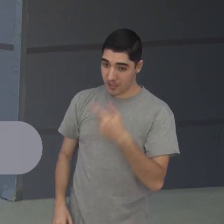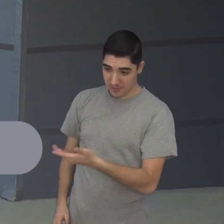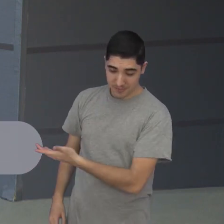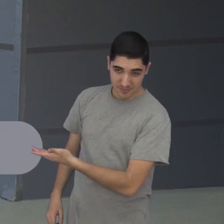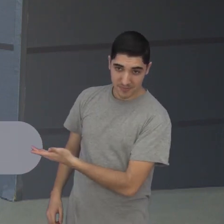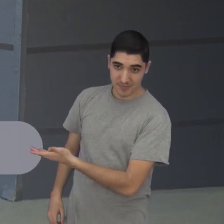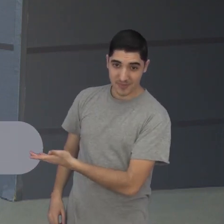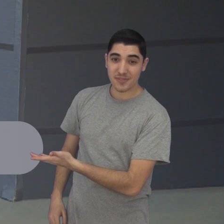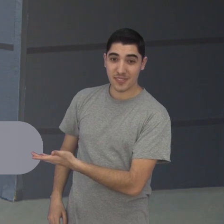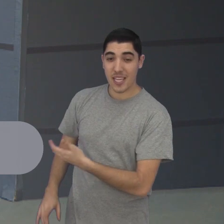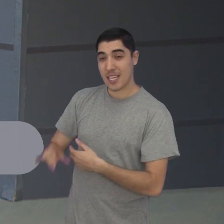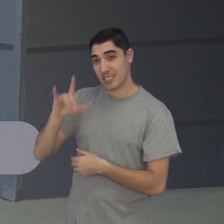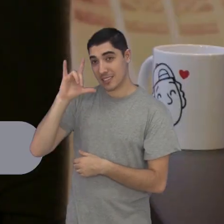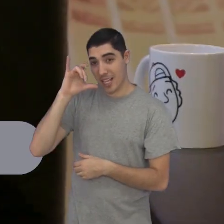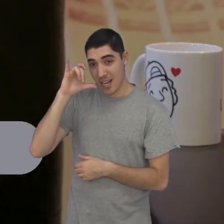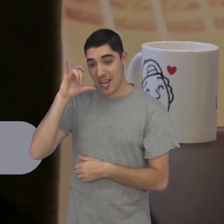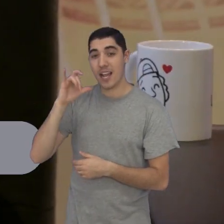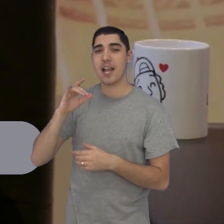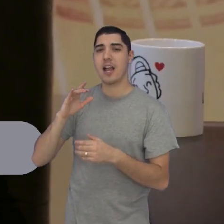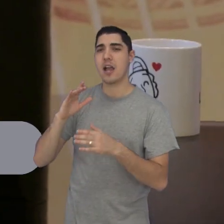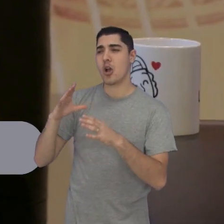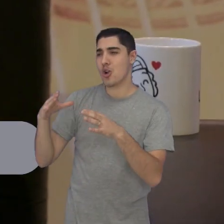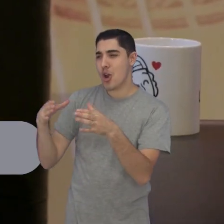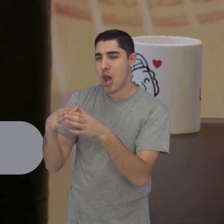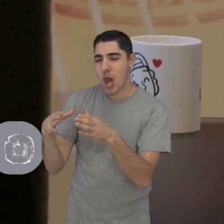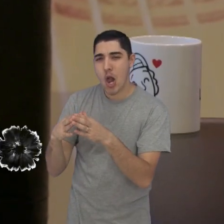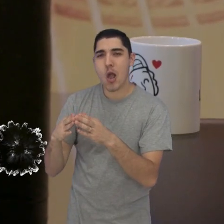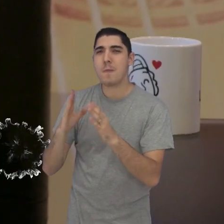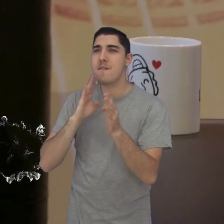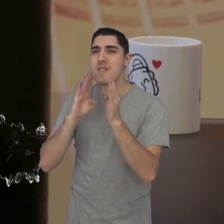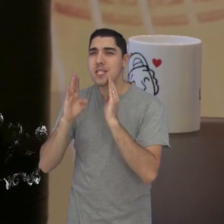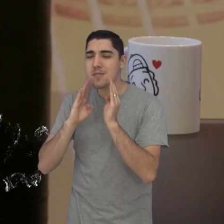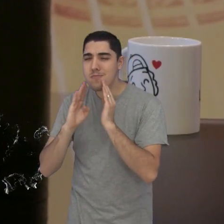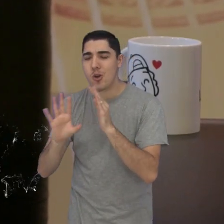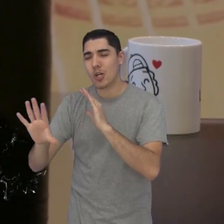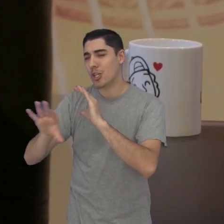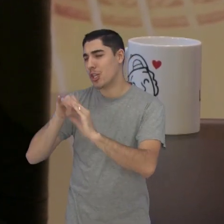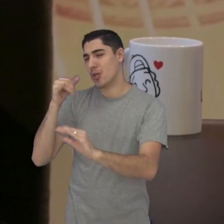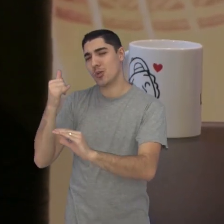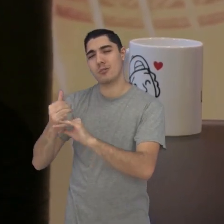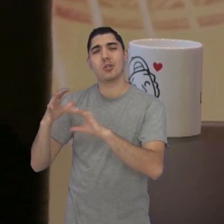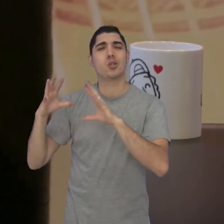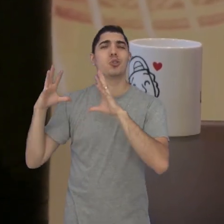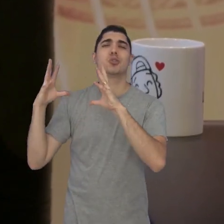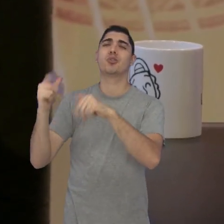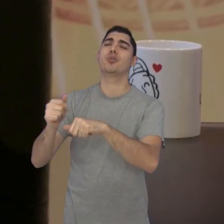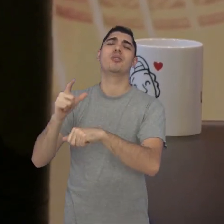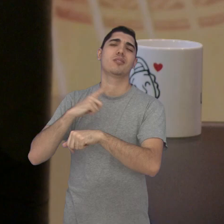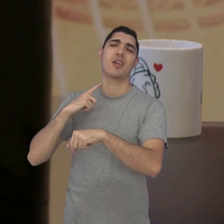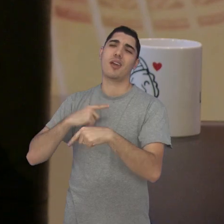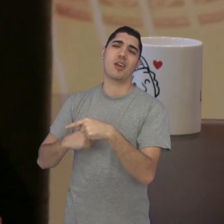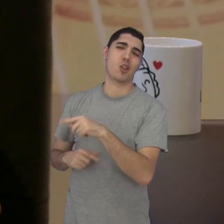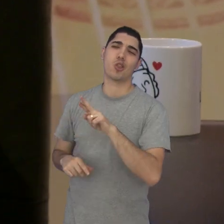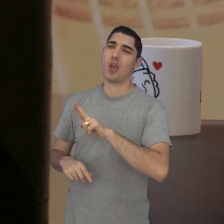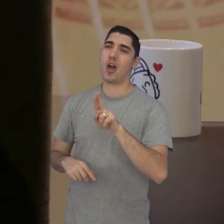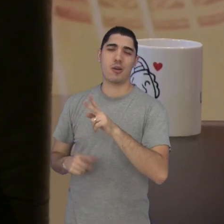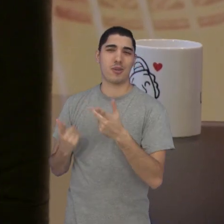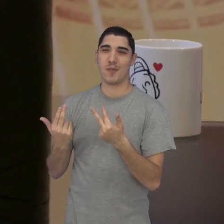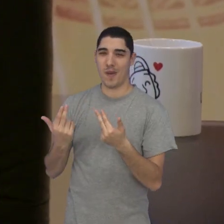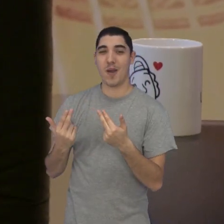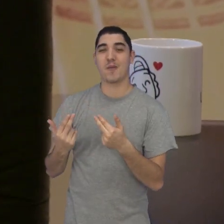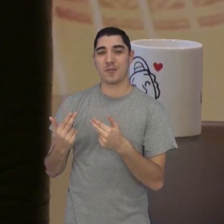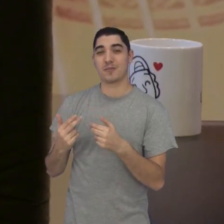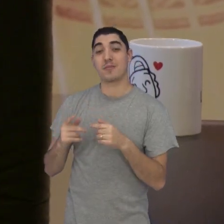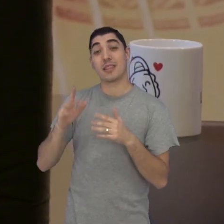lá, Caipira Mazzaropim, Instagram, esses Brookio, YouTube, aquelas tuas coisas lá, vocês vão ver nós lá